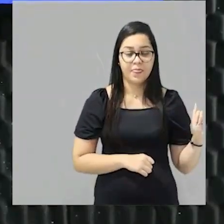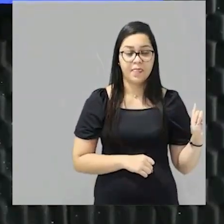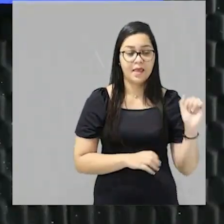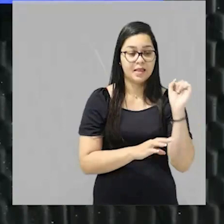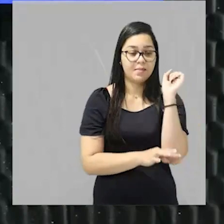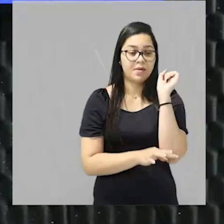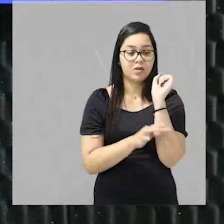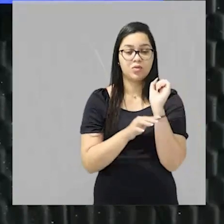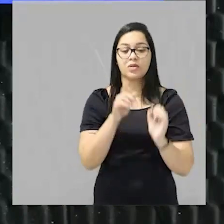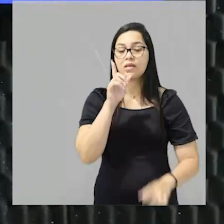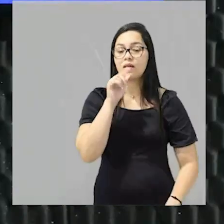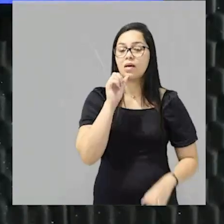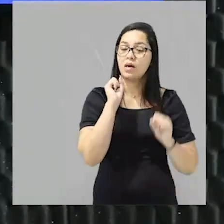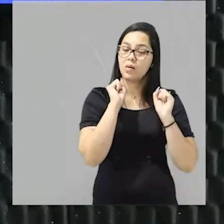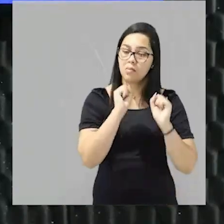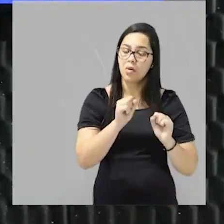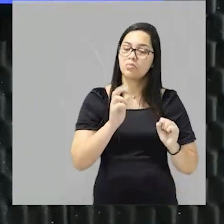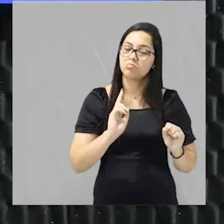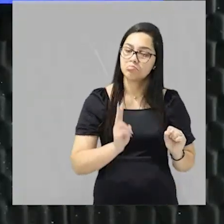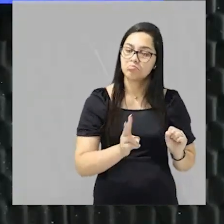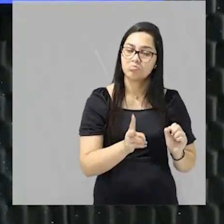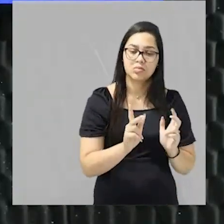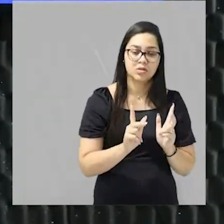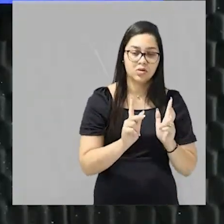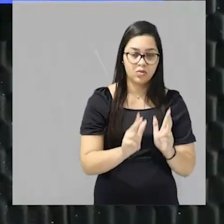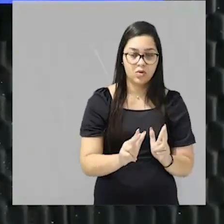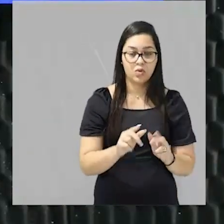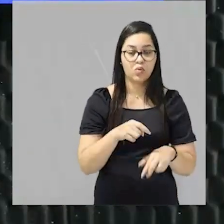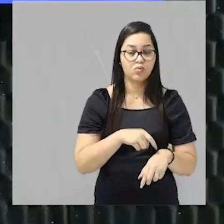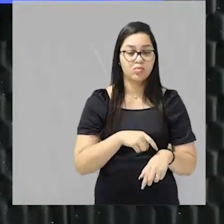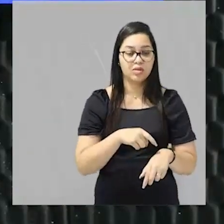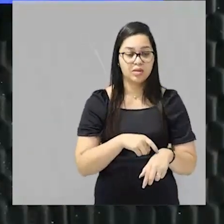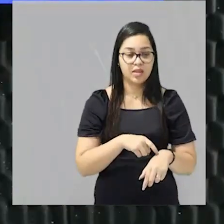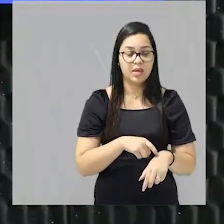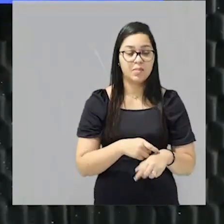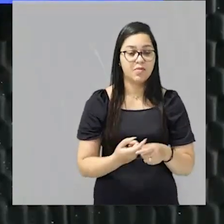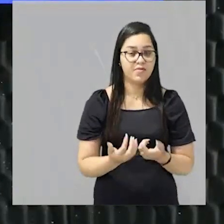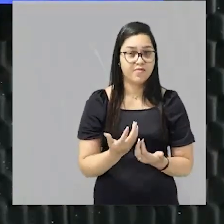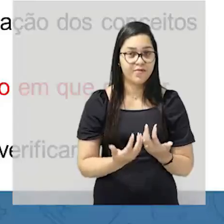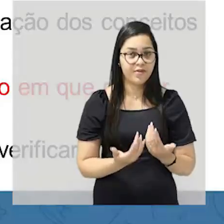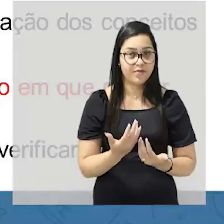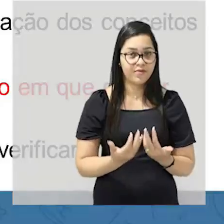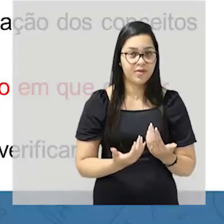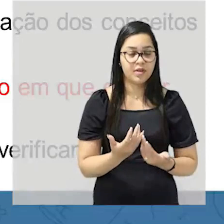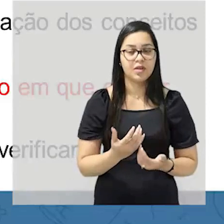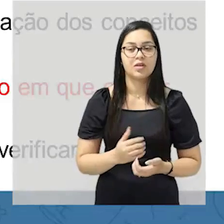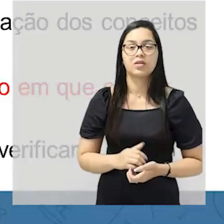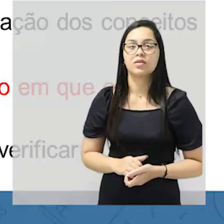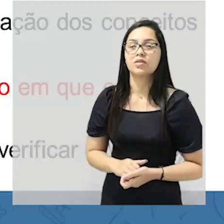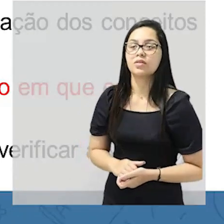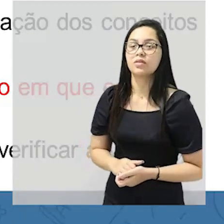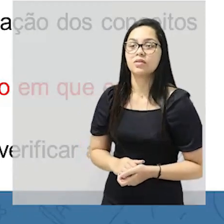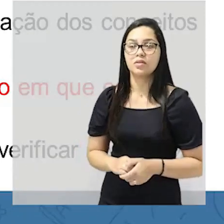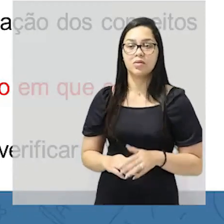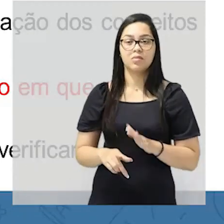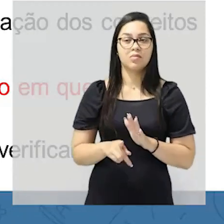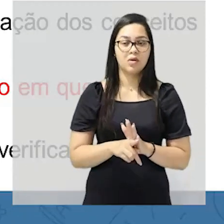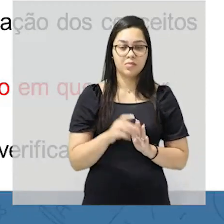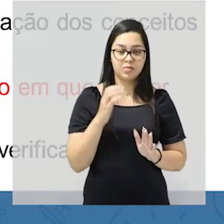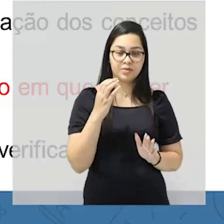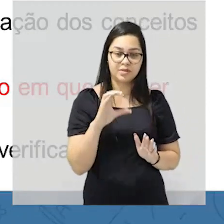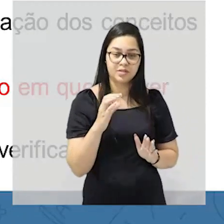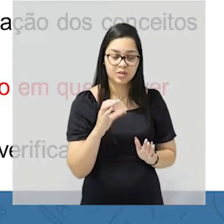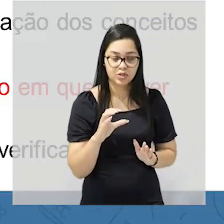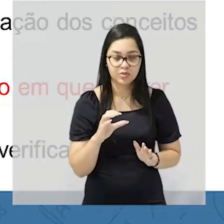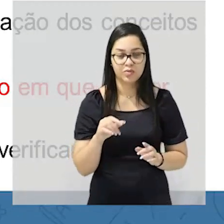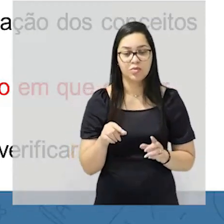menor temperatura do que a dele. E aí, como eu posso dizer que nesses contextos, nessas